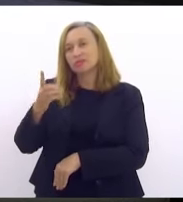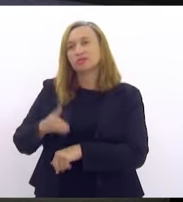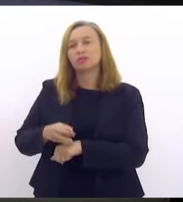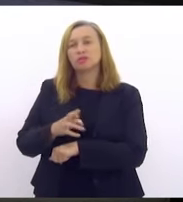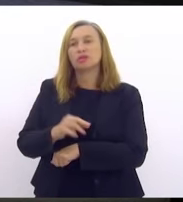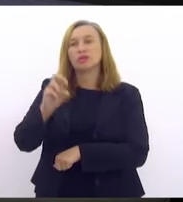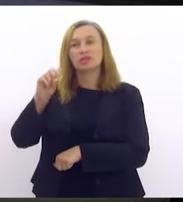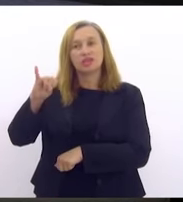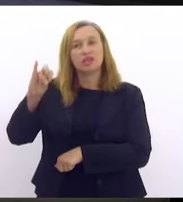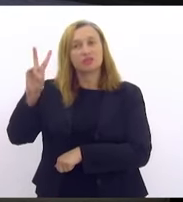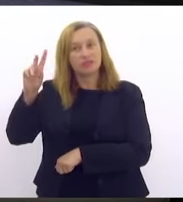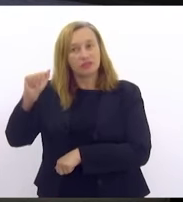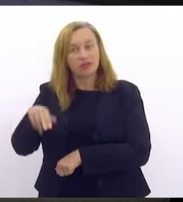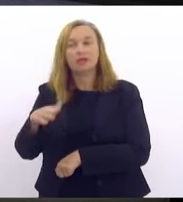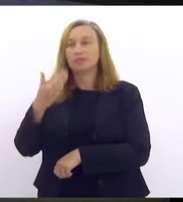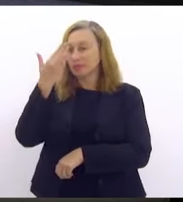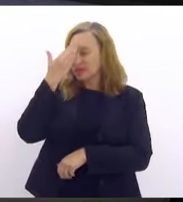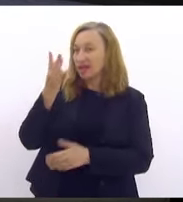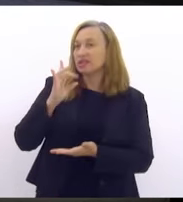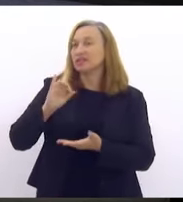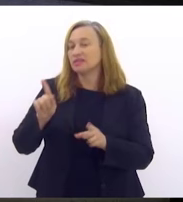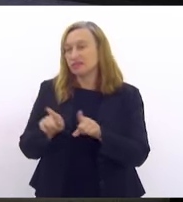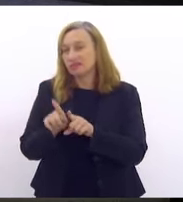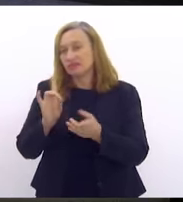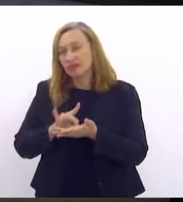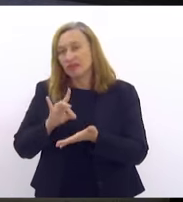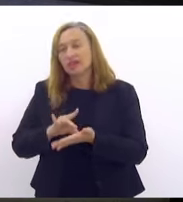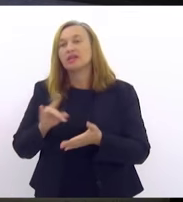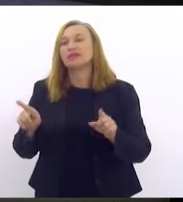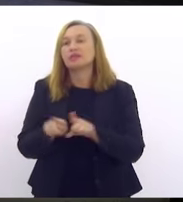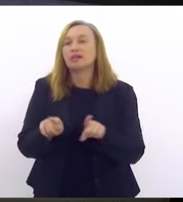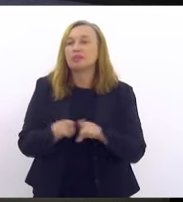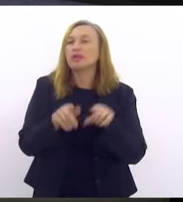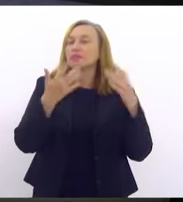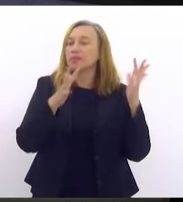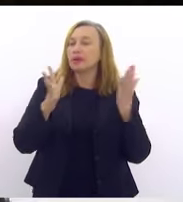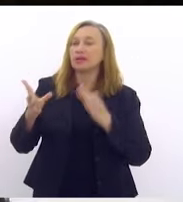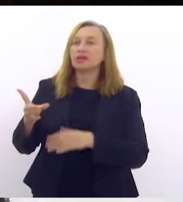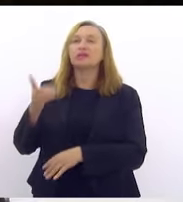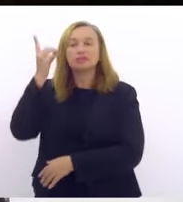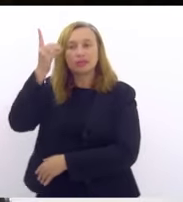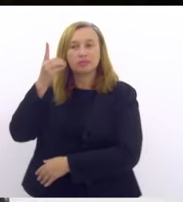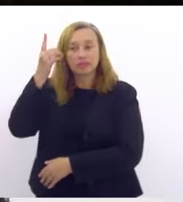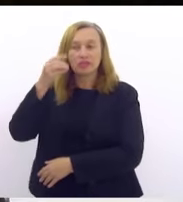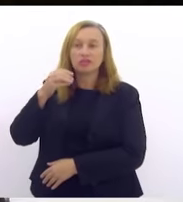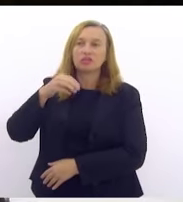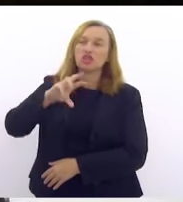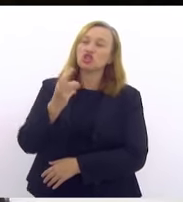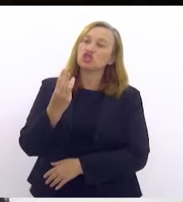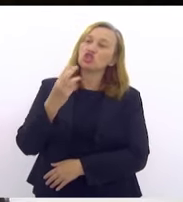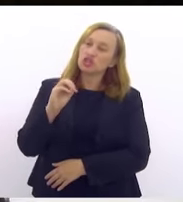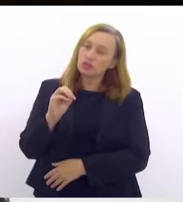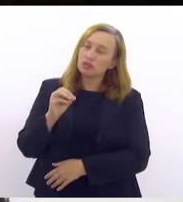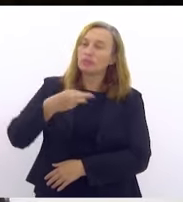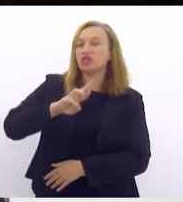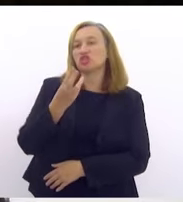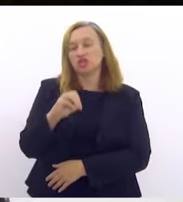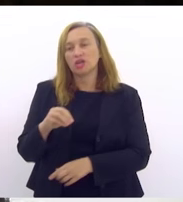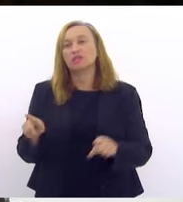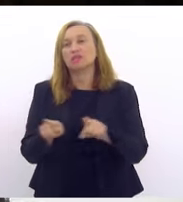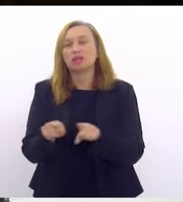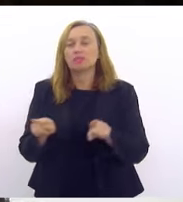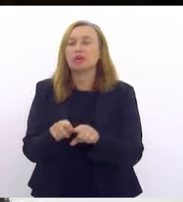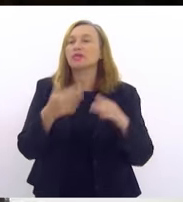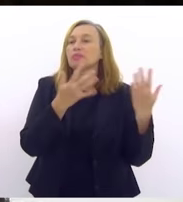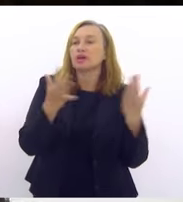obrigado obgado de verdade quero saudar a mesa na pessoa do deputado Chico Machado quero cumprimentar